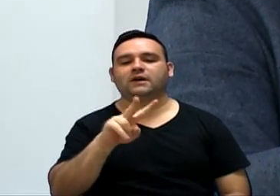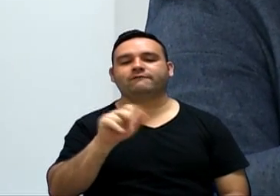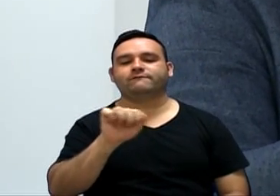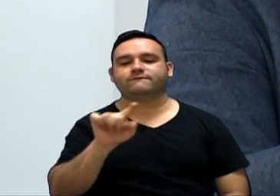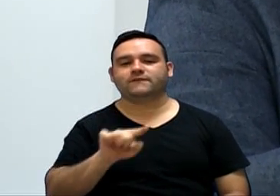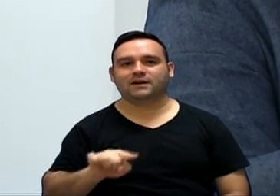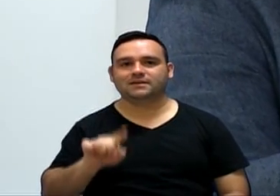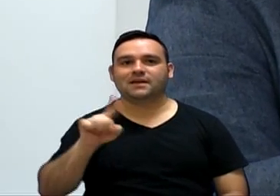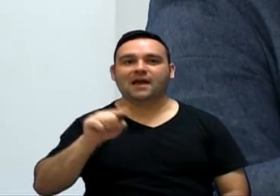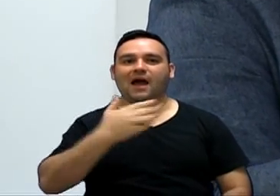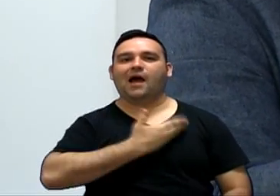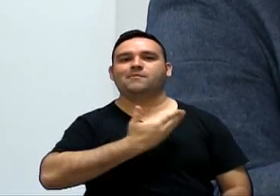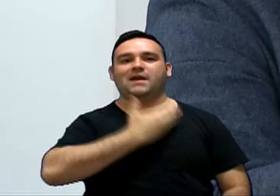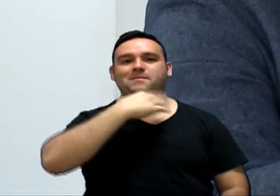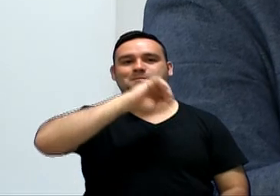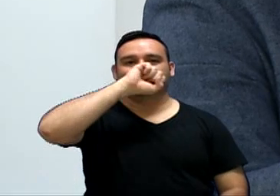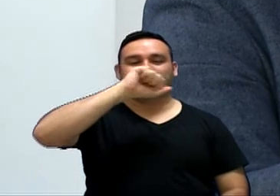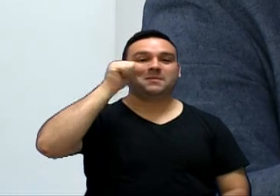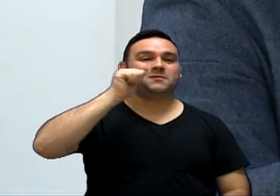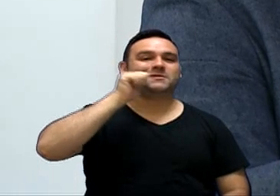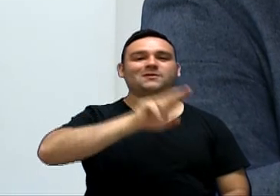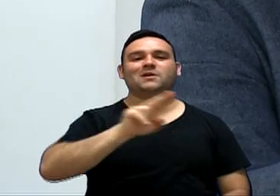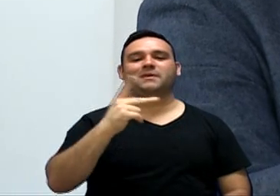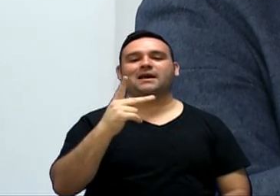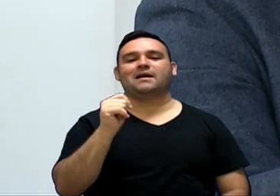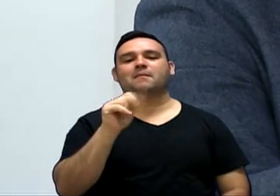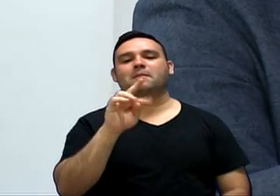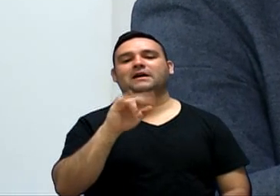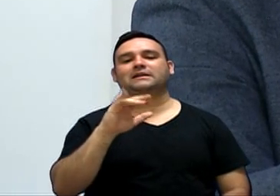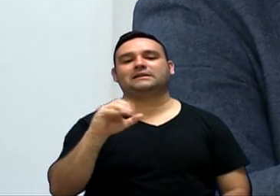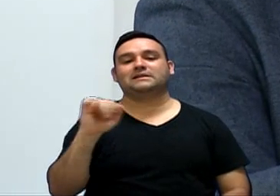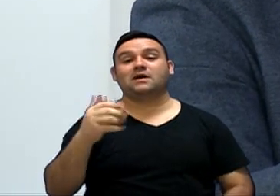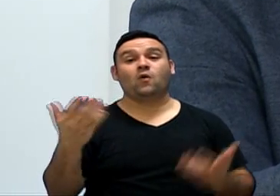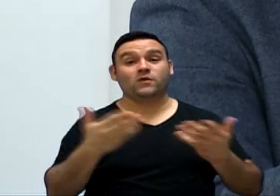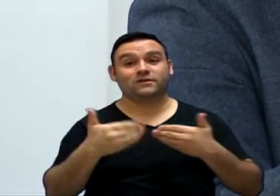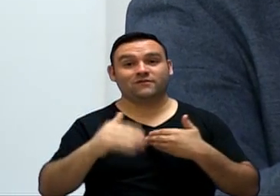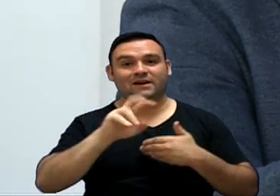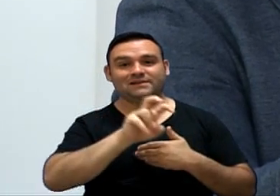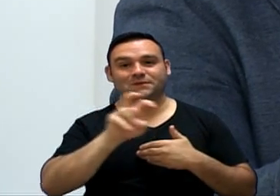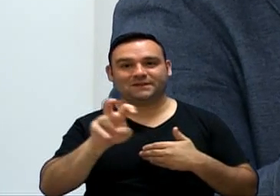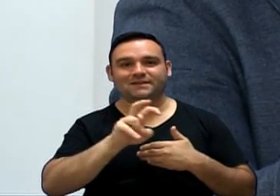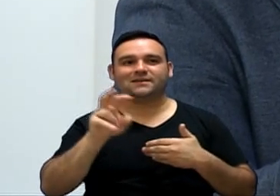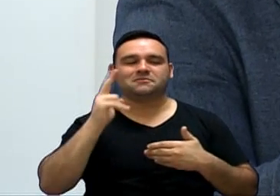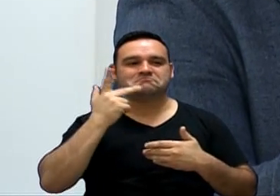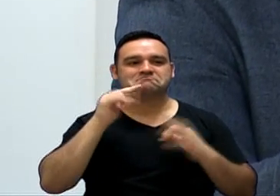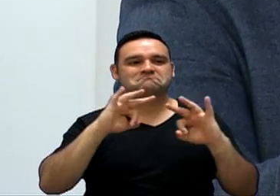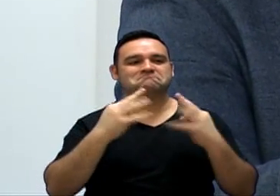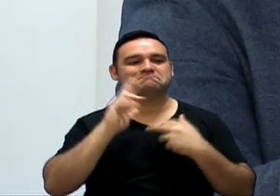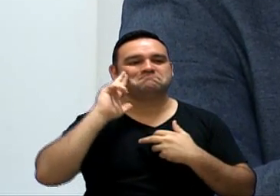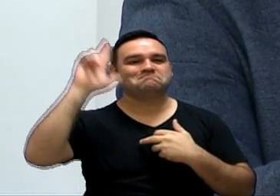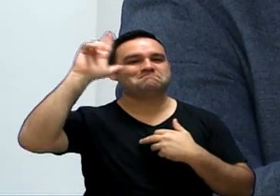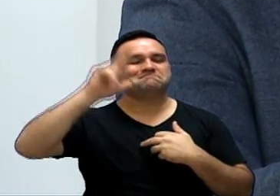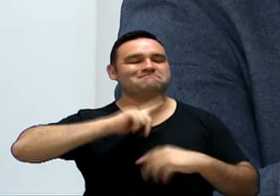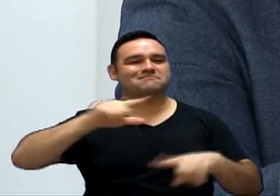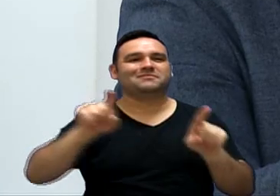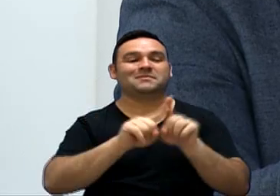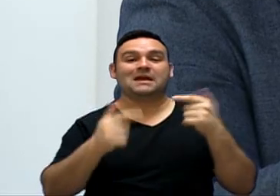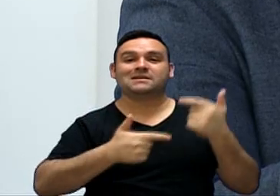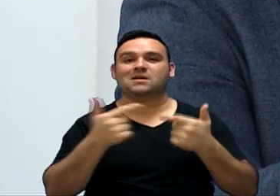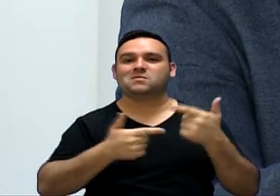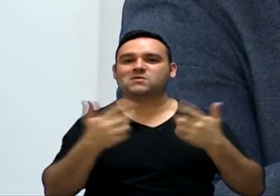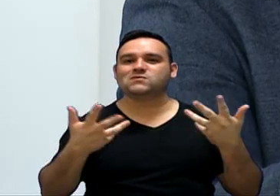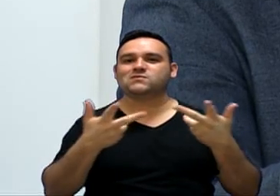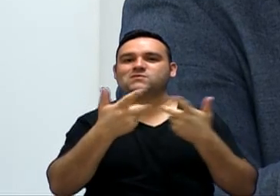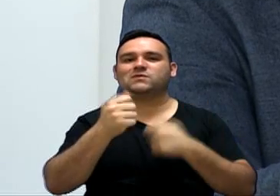pai de uma amiga nossa, a menina Patrícia. Então, 55 anos hoje, olha que beleza. Chefe de família, com um importante trabalho